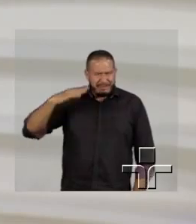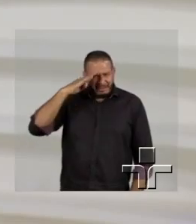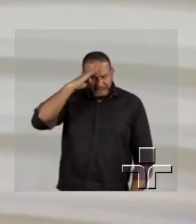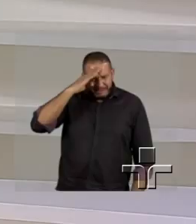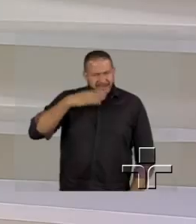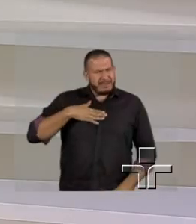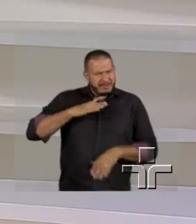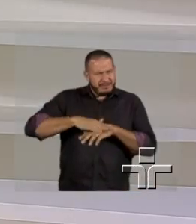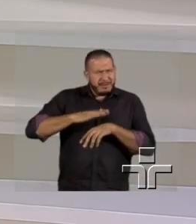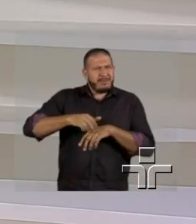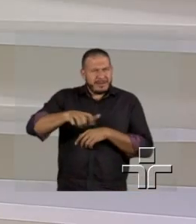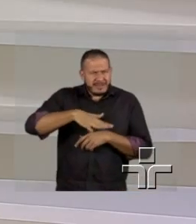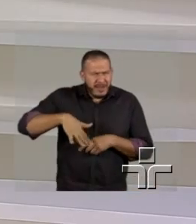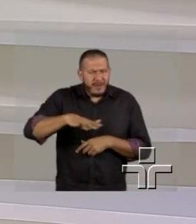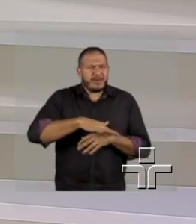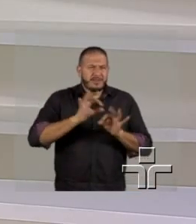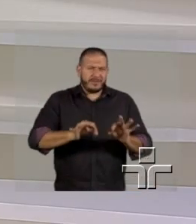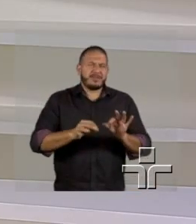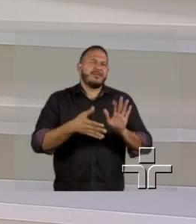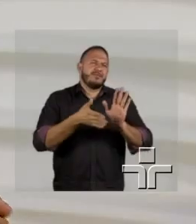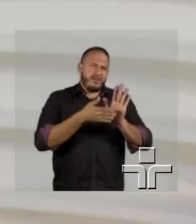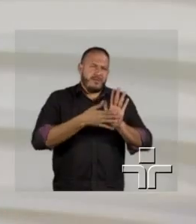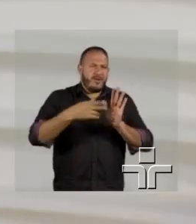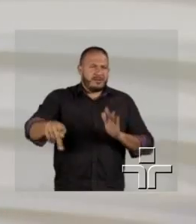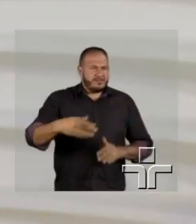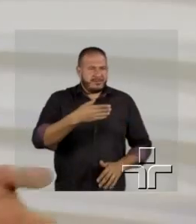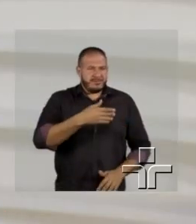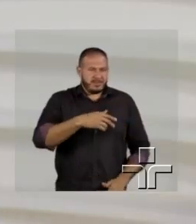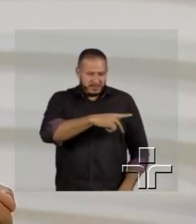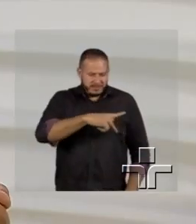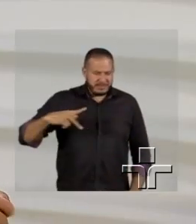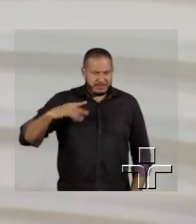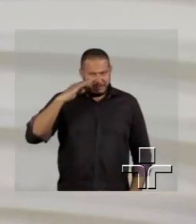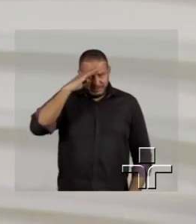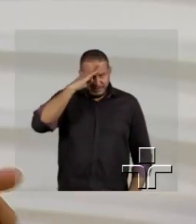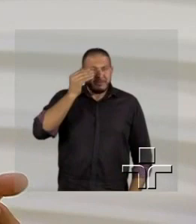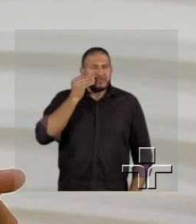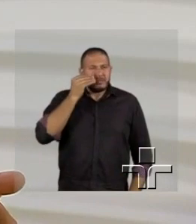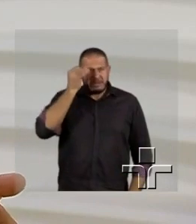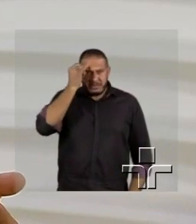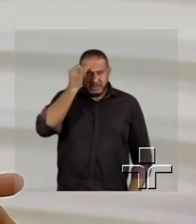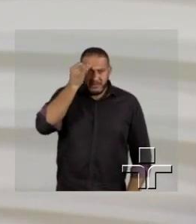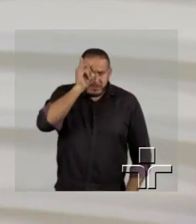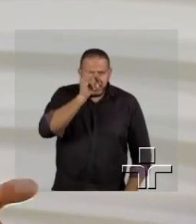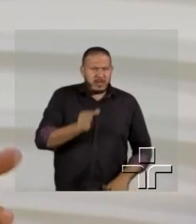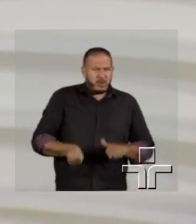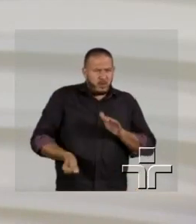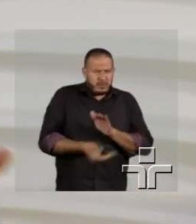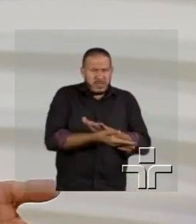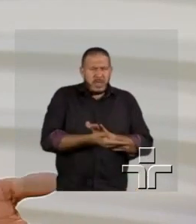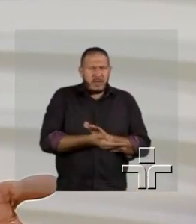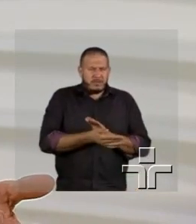e vão ser explorados. Isso aí... E se tiver errado, está errado. Não tem o que você... Agora, o que